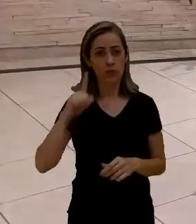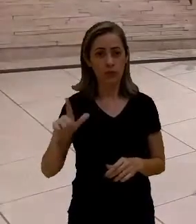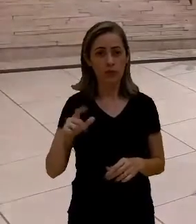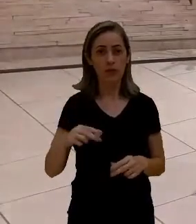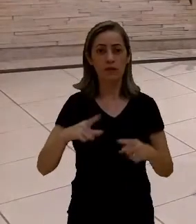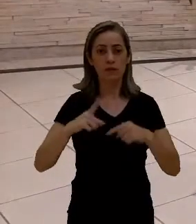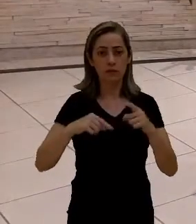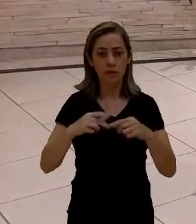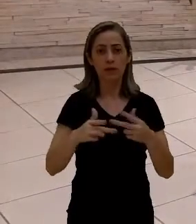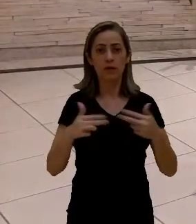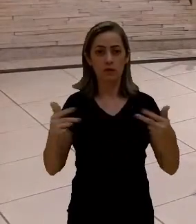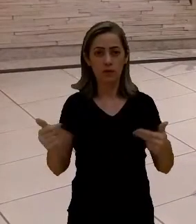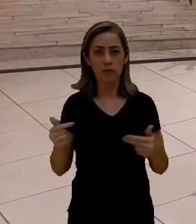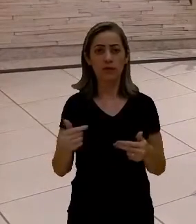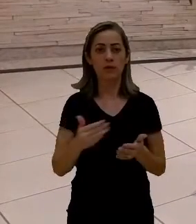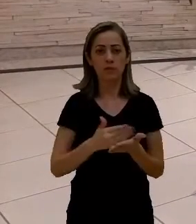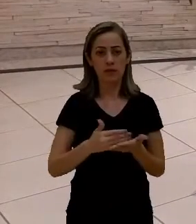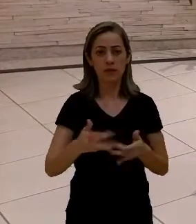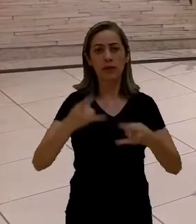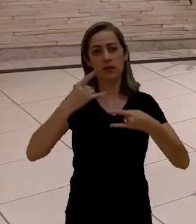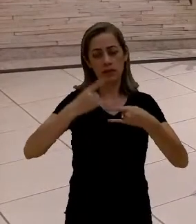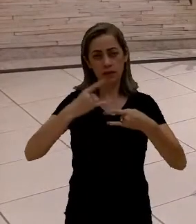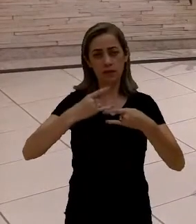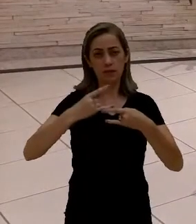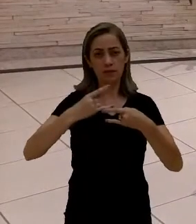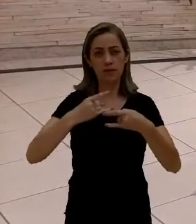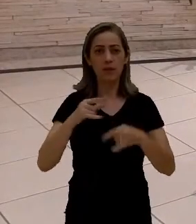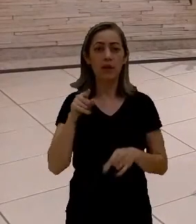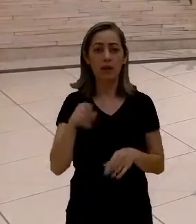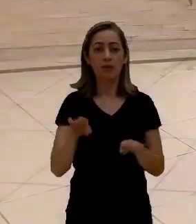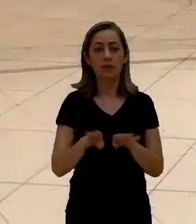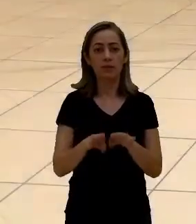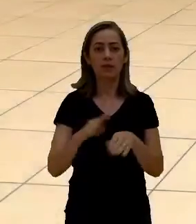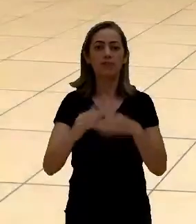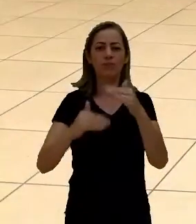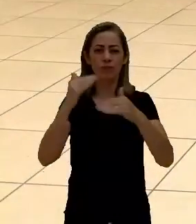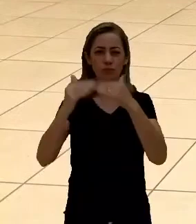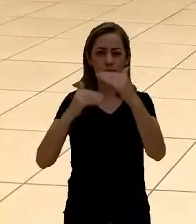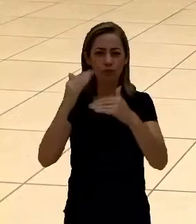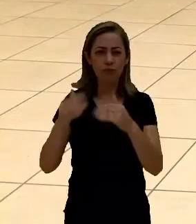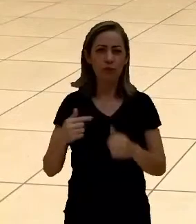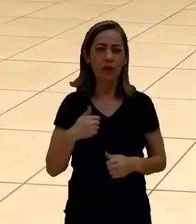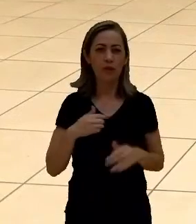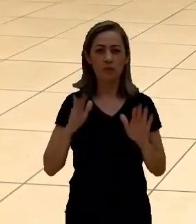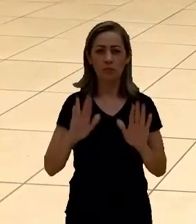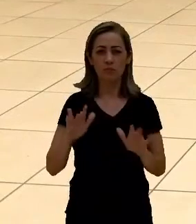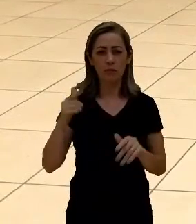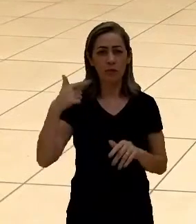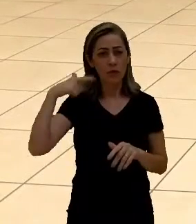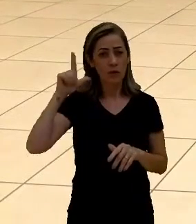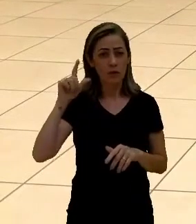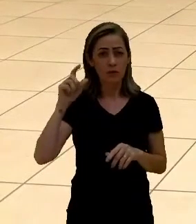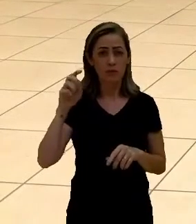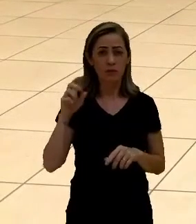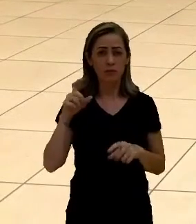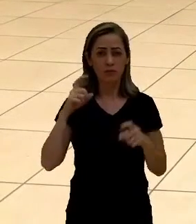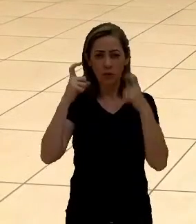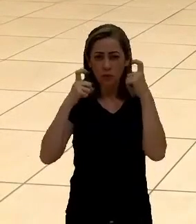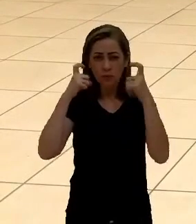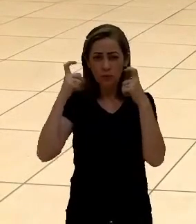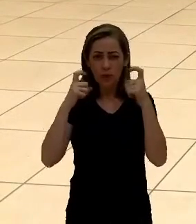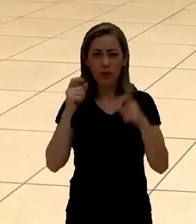com a as lives E aí um outro processo Porque antes eu só me preocupava com credencia com